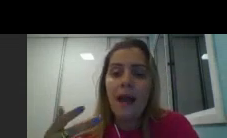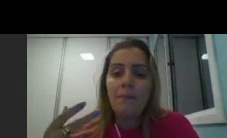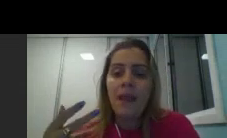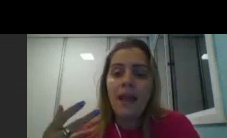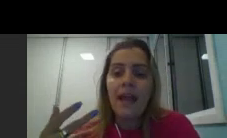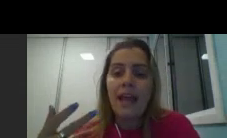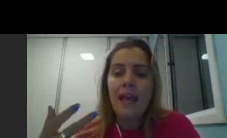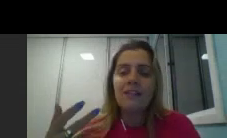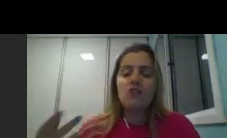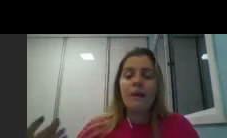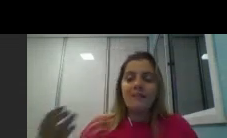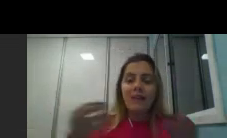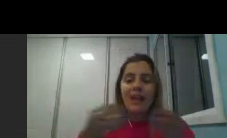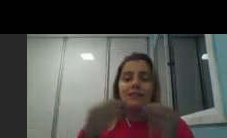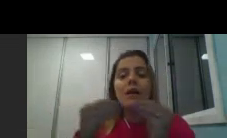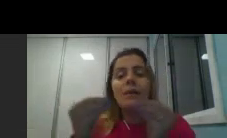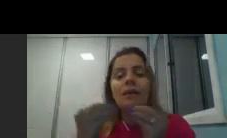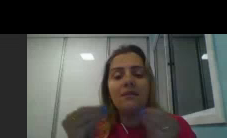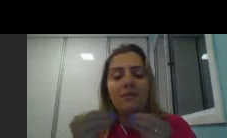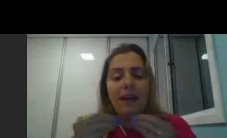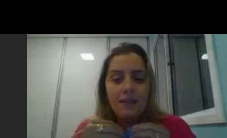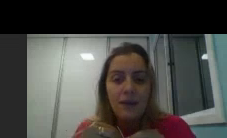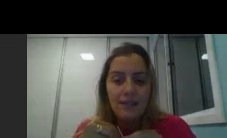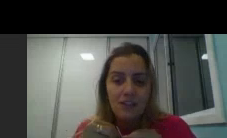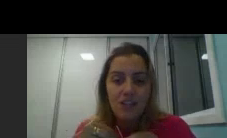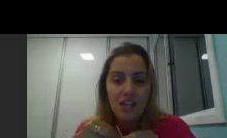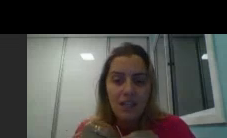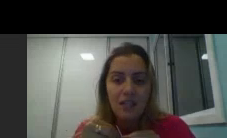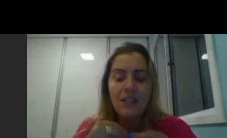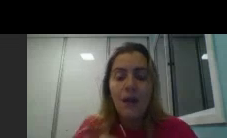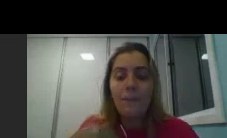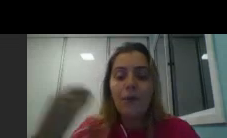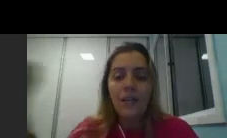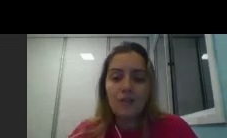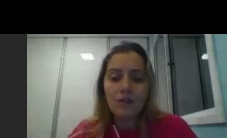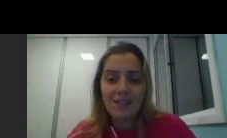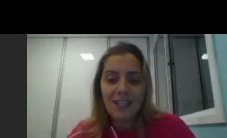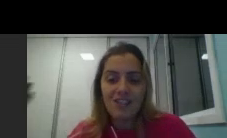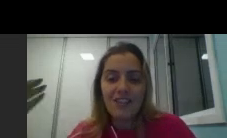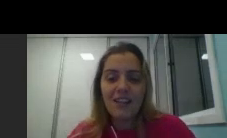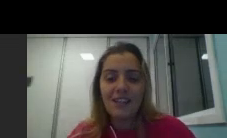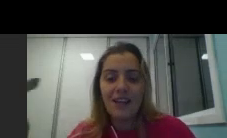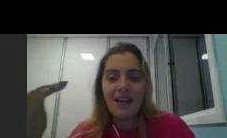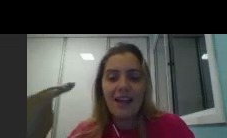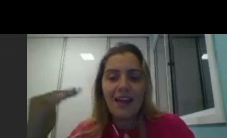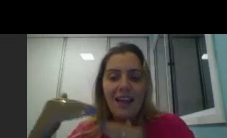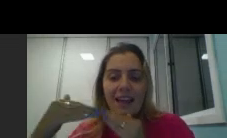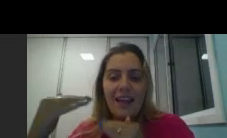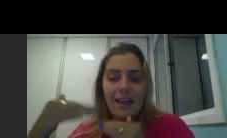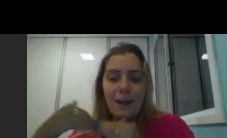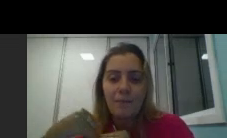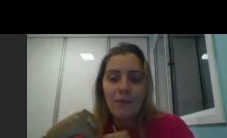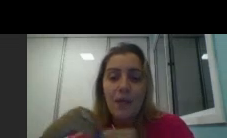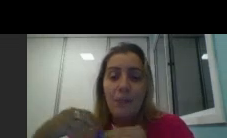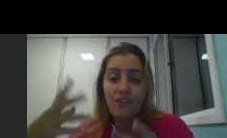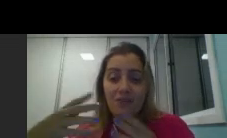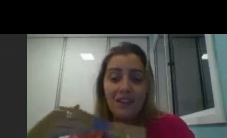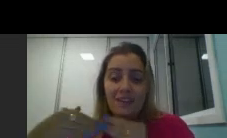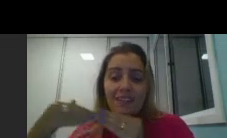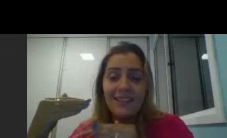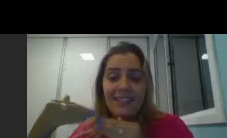cabelo, tá? Existe uma interação entre várias sequências gênicas. Então, é por isso que existe tanta...